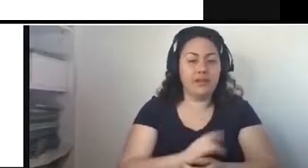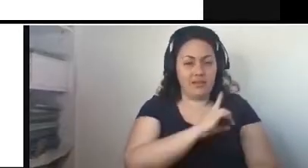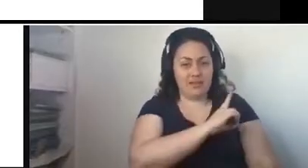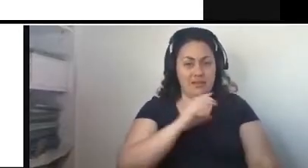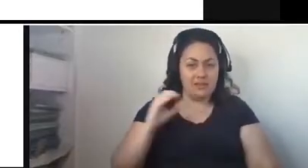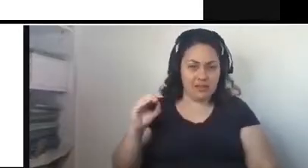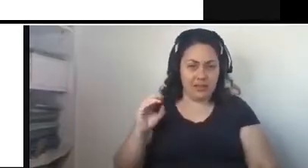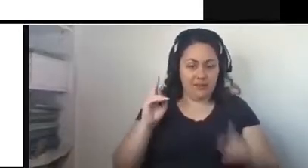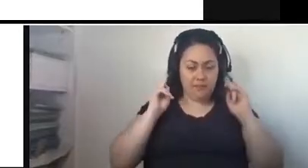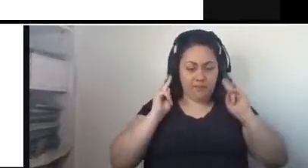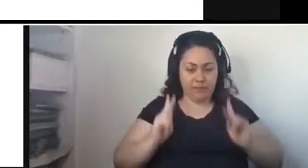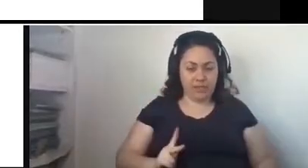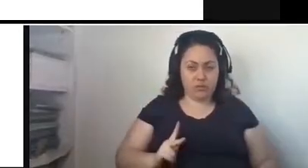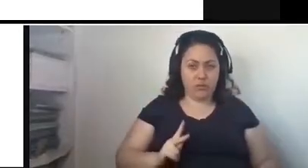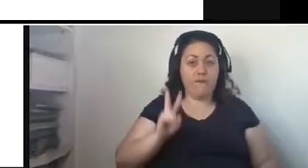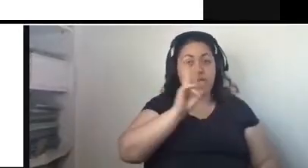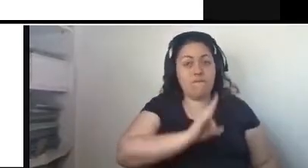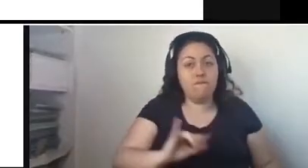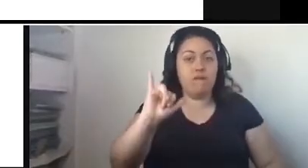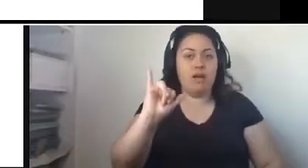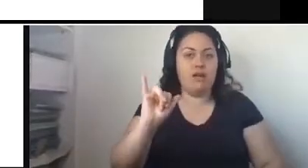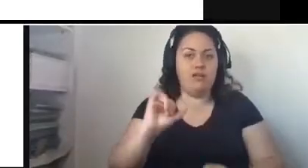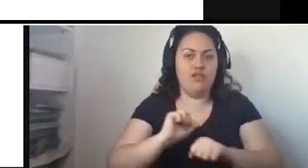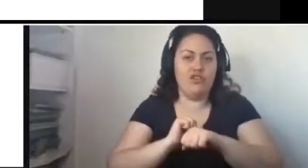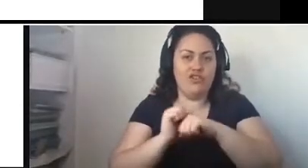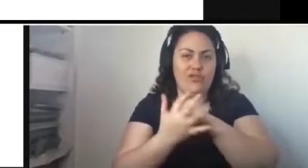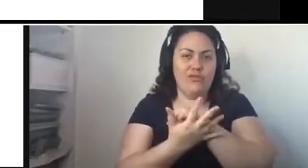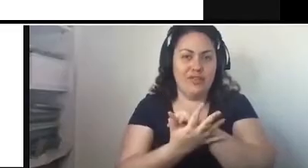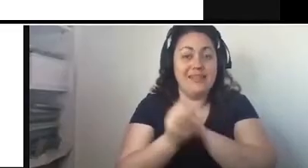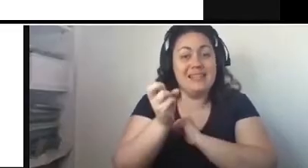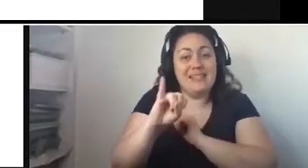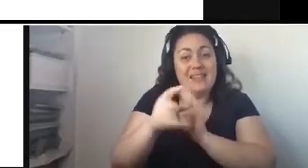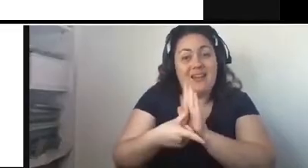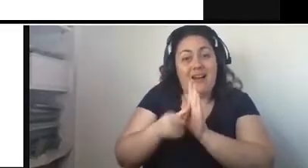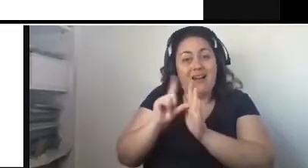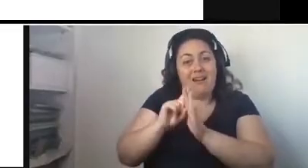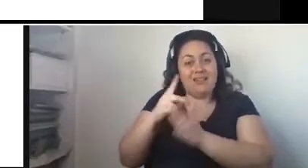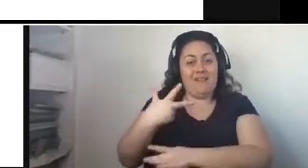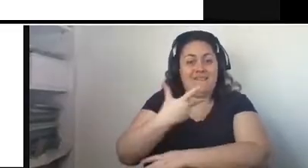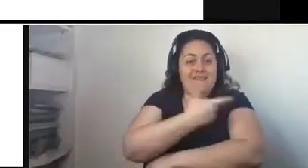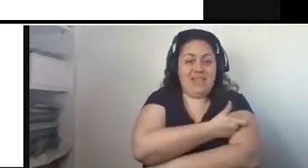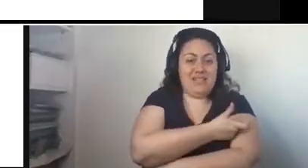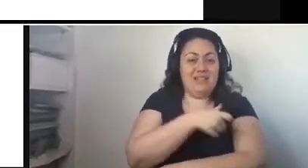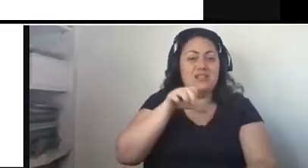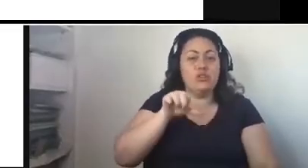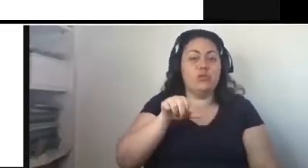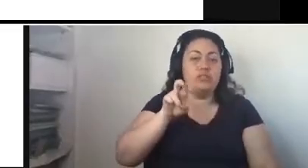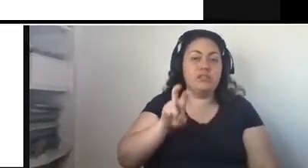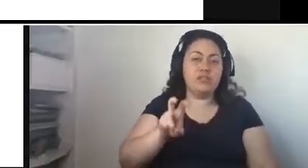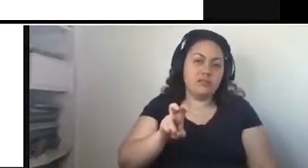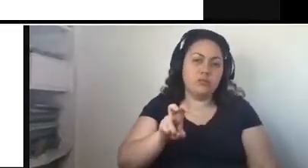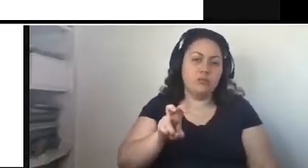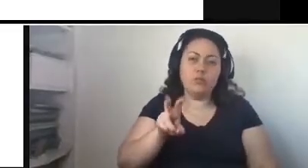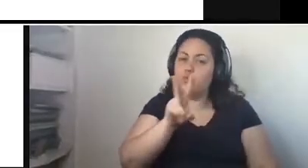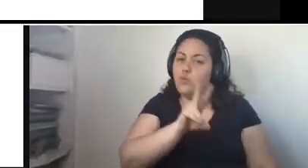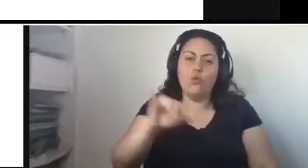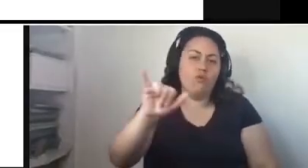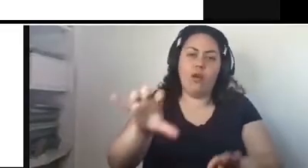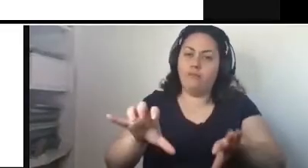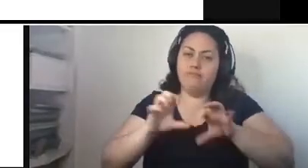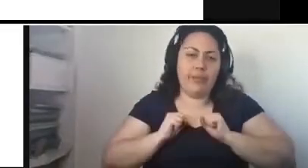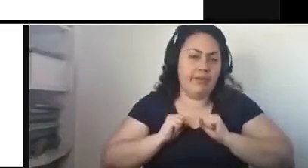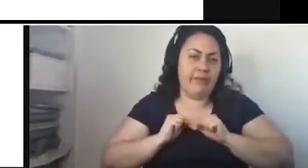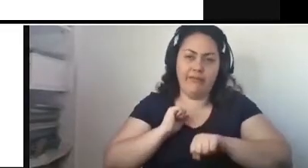que iriam ter Covid-19, se forem vacinadas, 95 não terão Covid-19. Então,